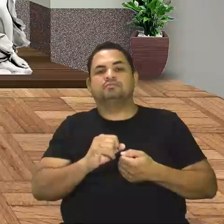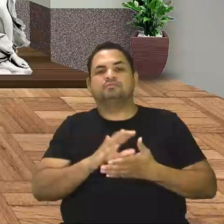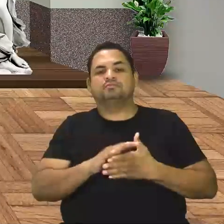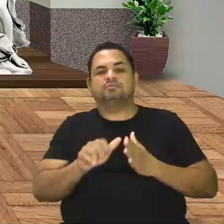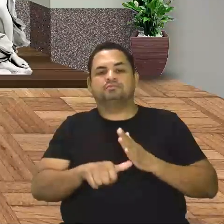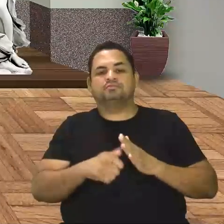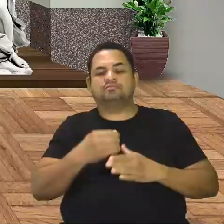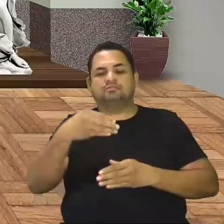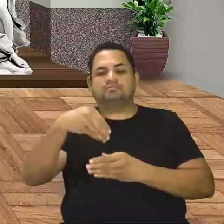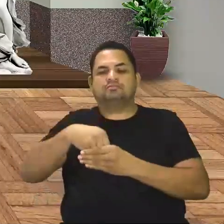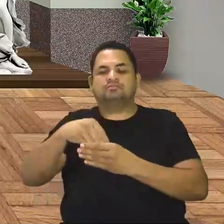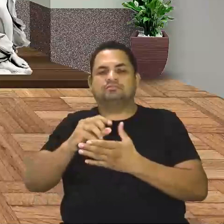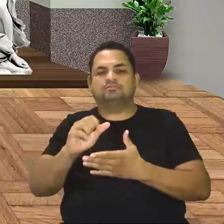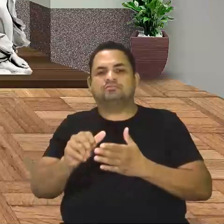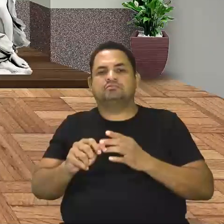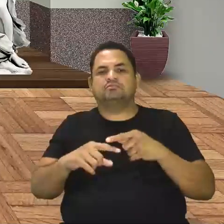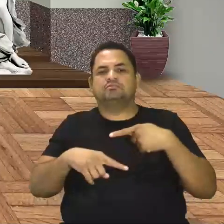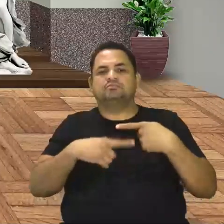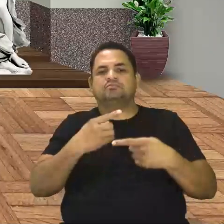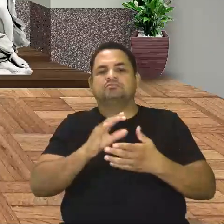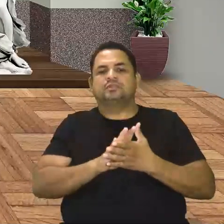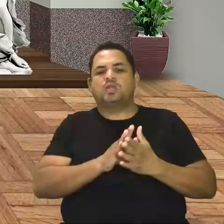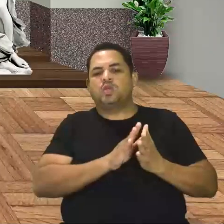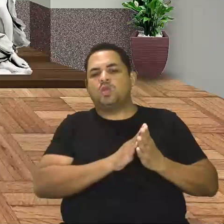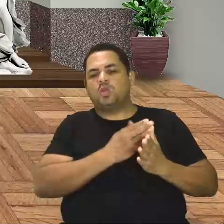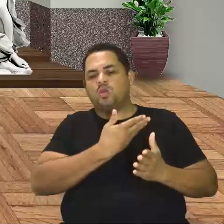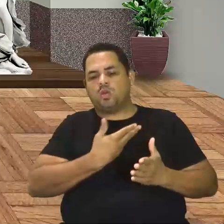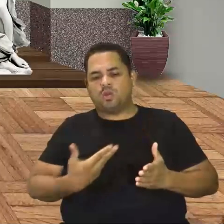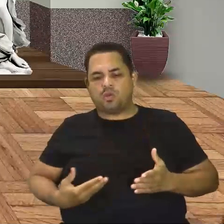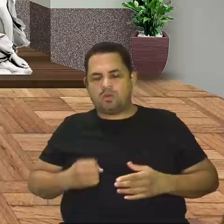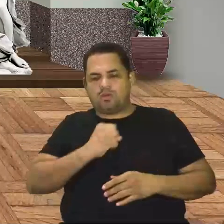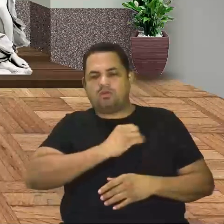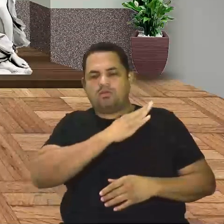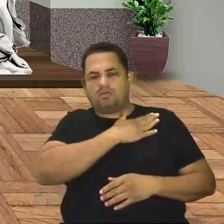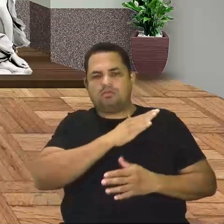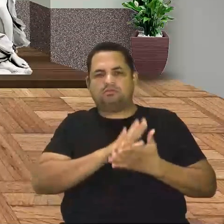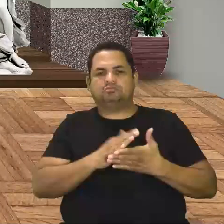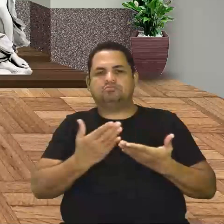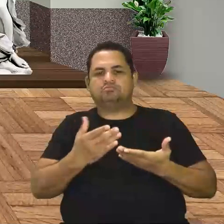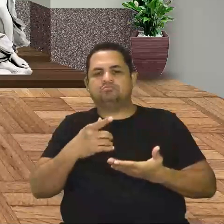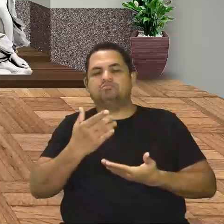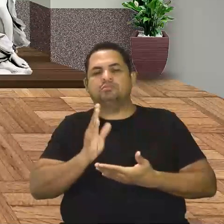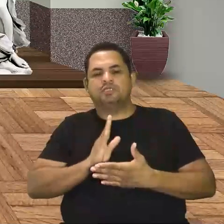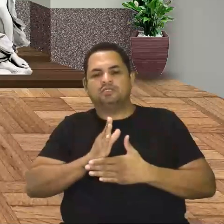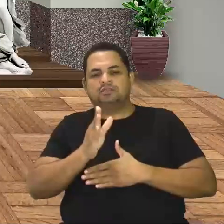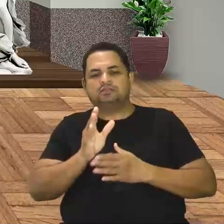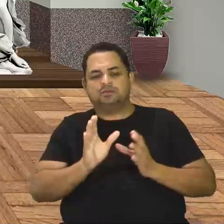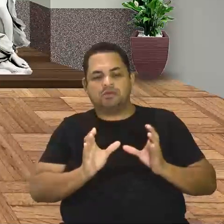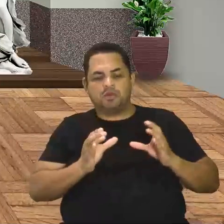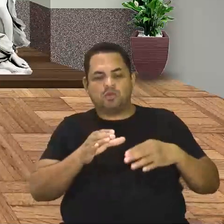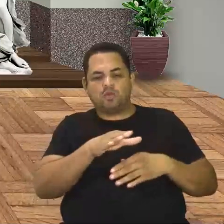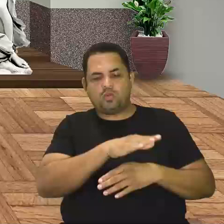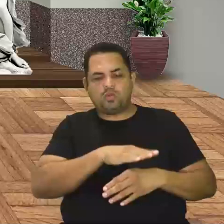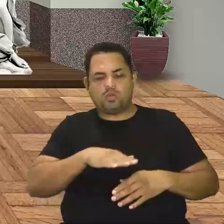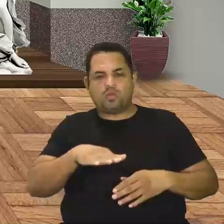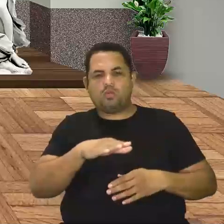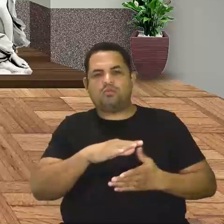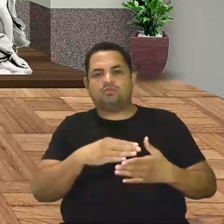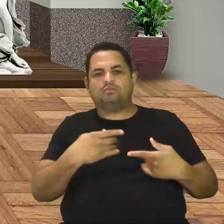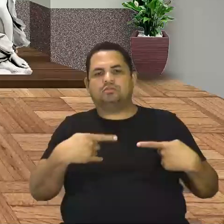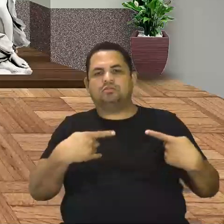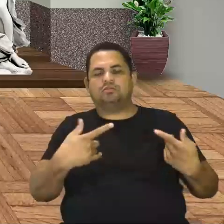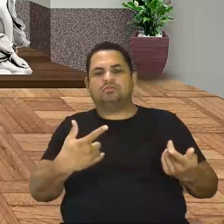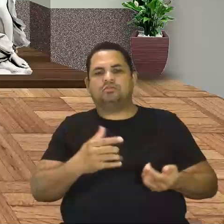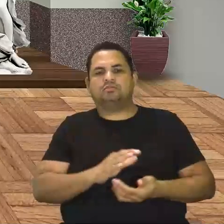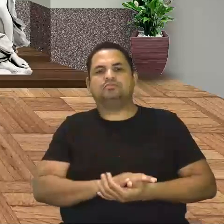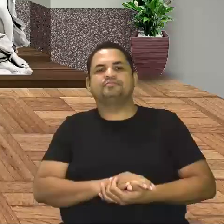primeira eleição após os governos militares seja uma eleição indireta, pelo colegiado.